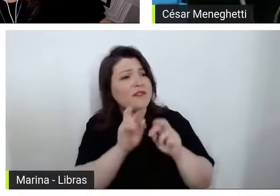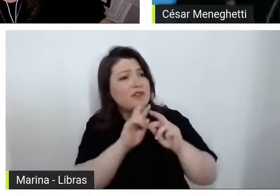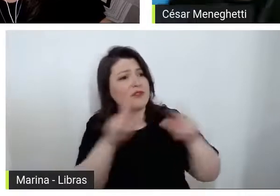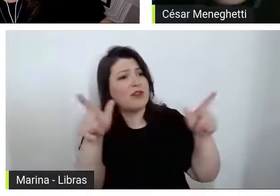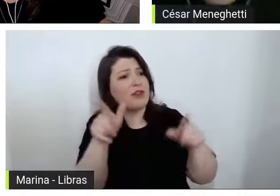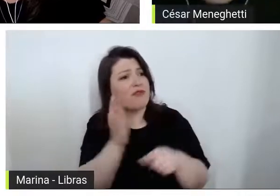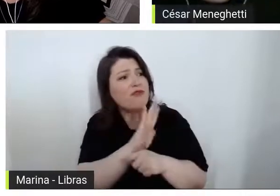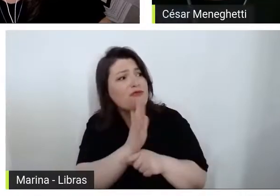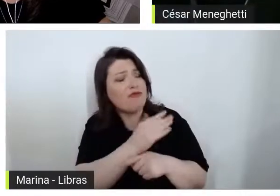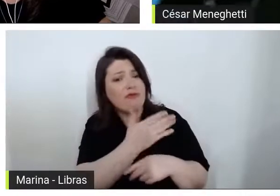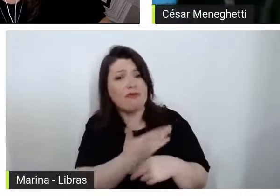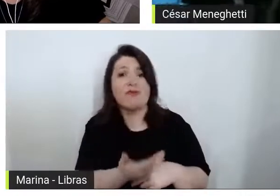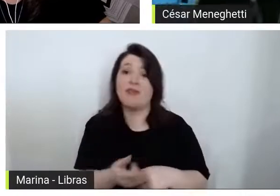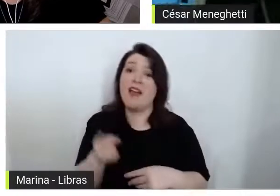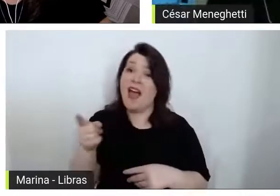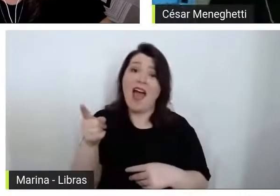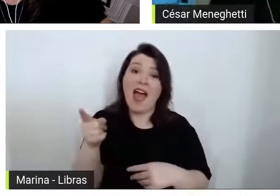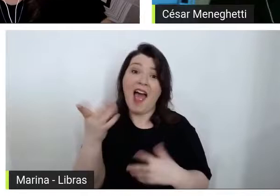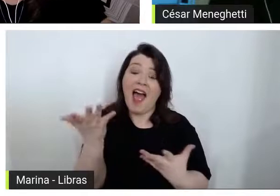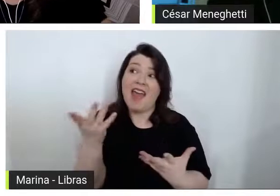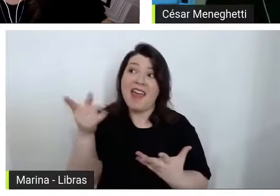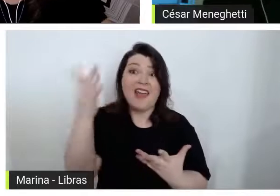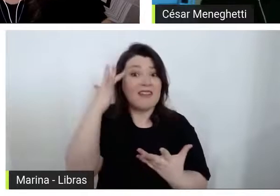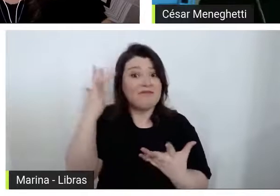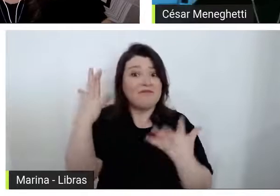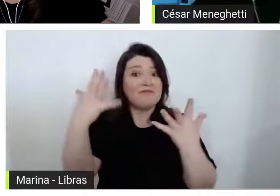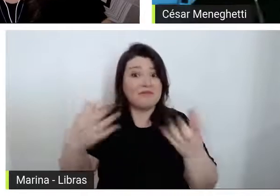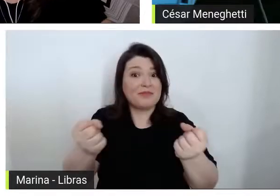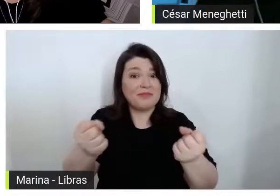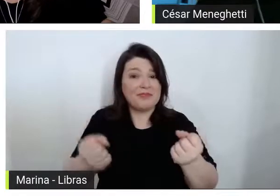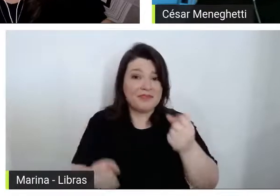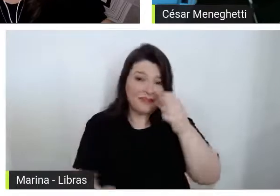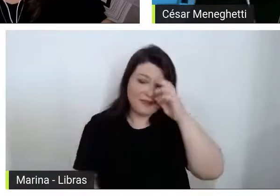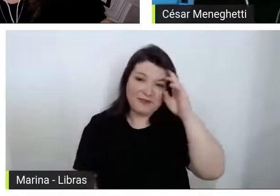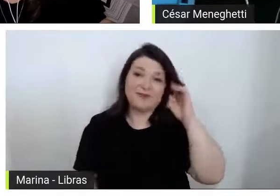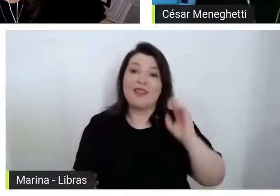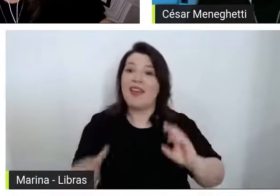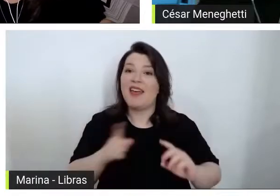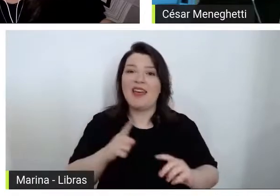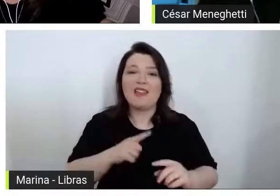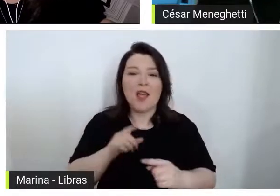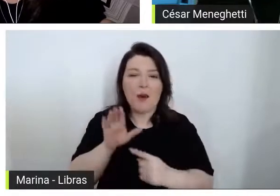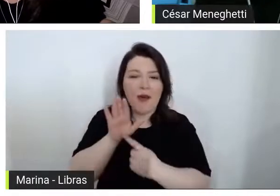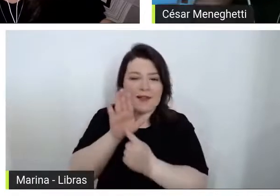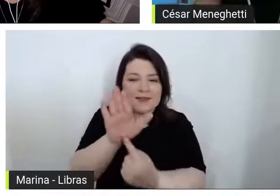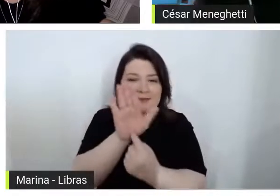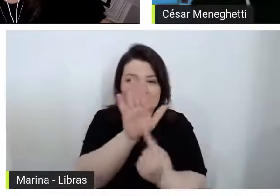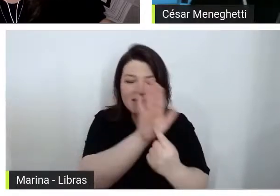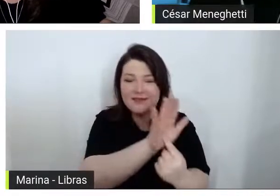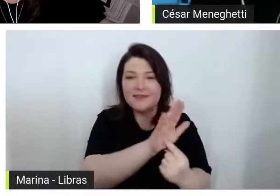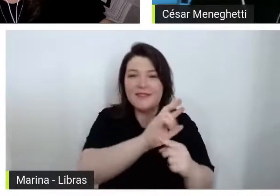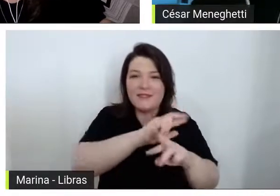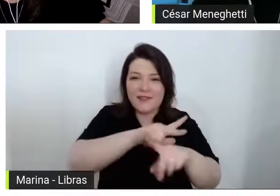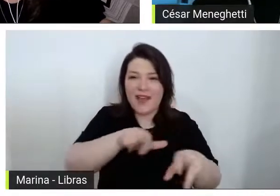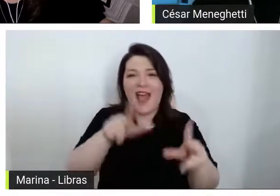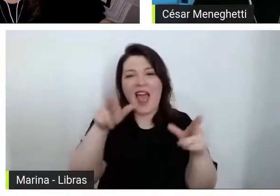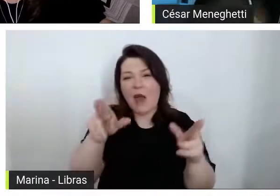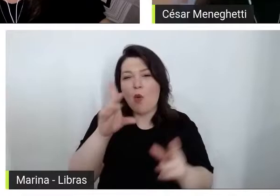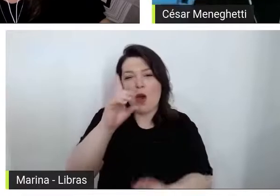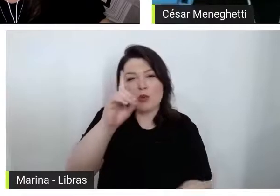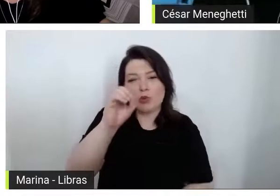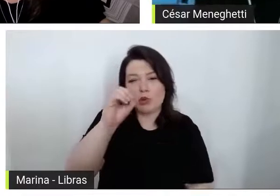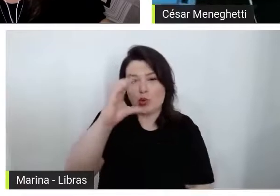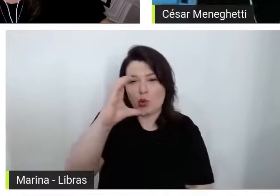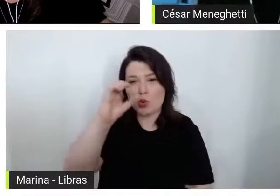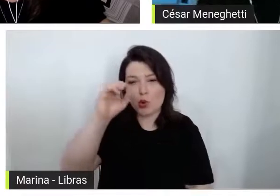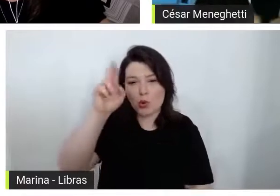topou. Então, esse K-Lab é uma série de instalações onde tem as... É tipo um documentário